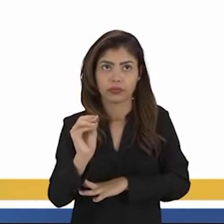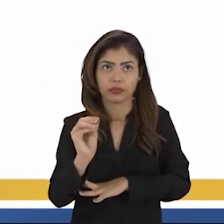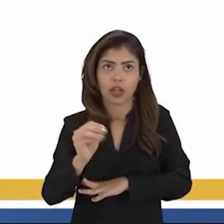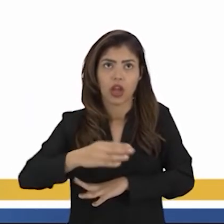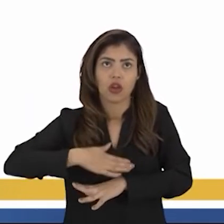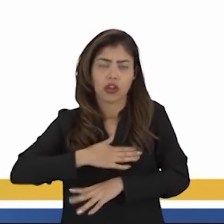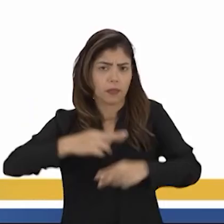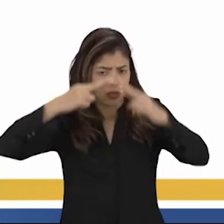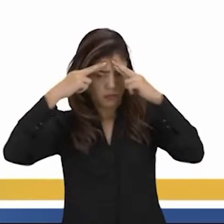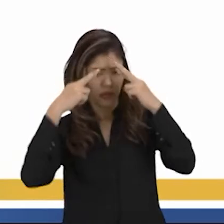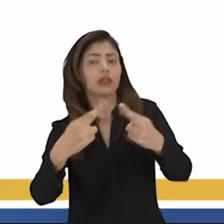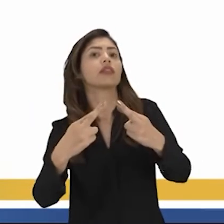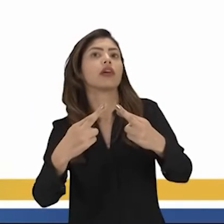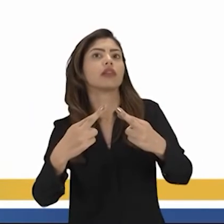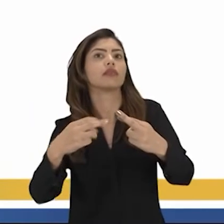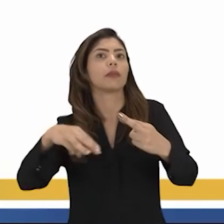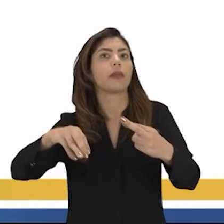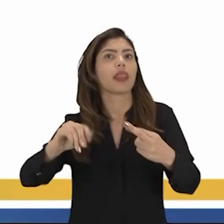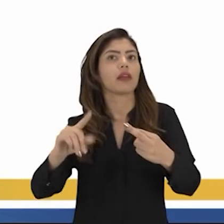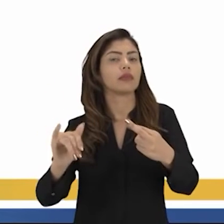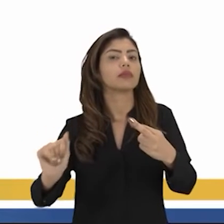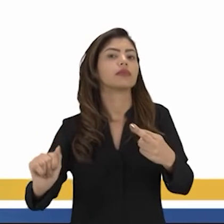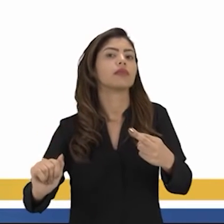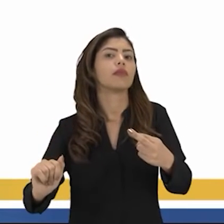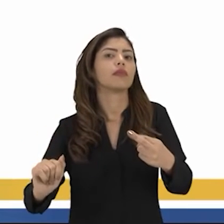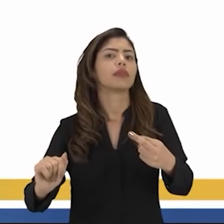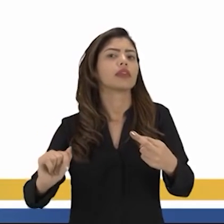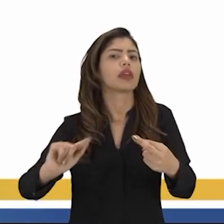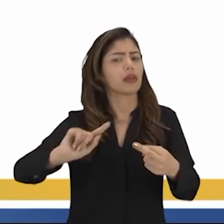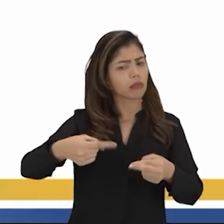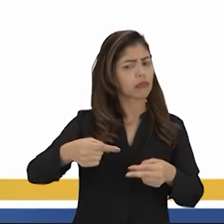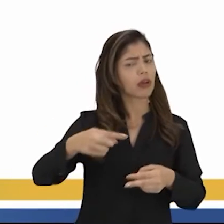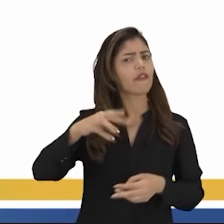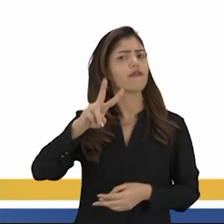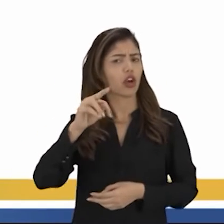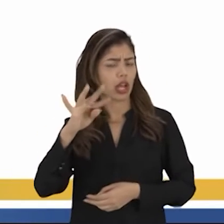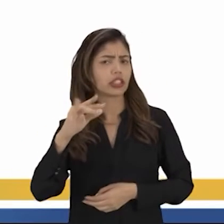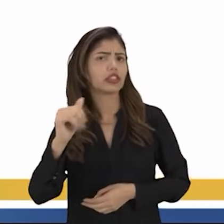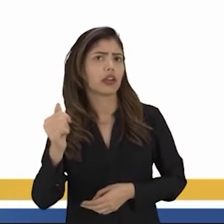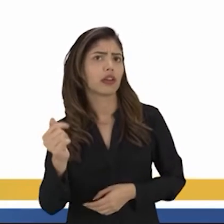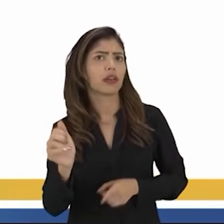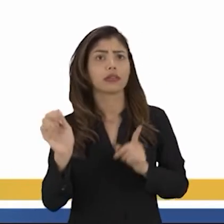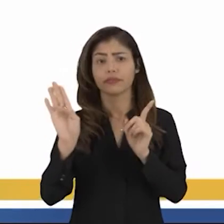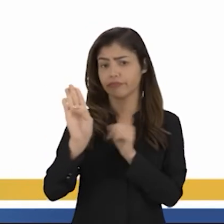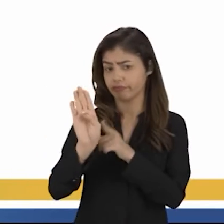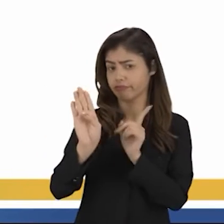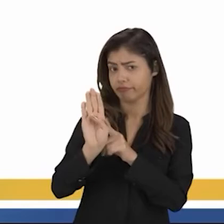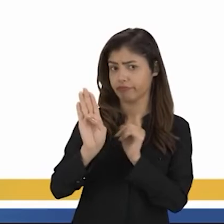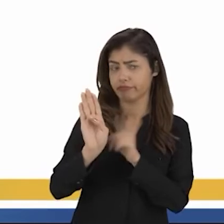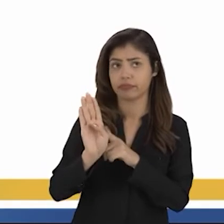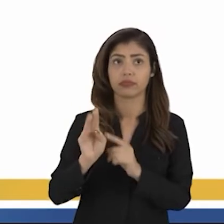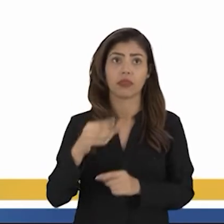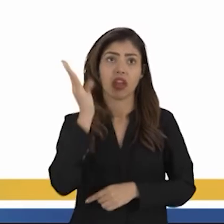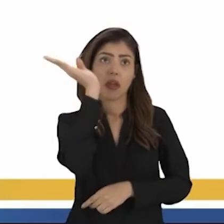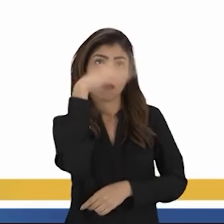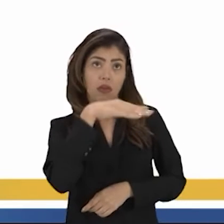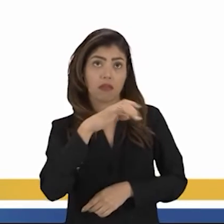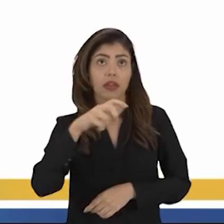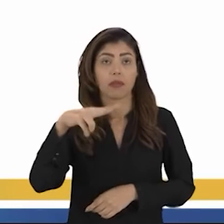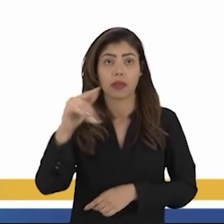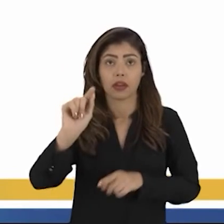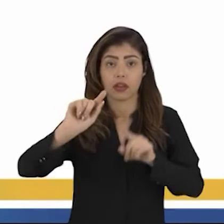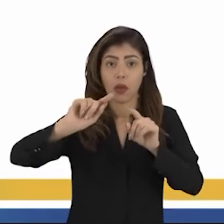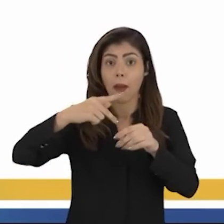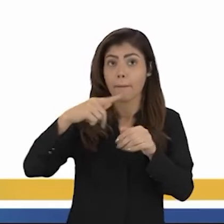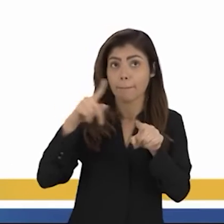Gostaria que me respeitasse, madame. Será que esse madame é um vocativo? Vamos lá para a letra B. mal empregada, pois